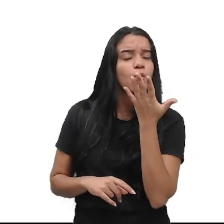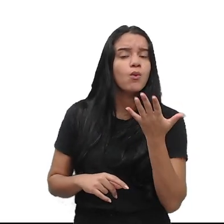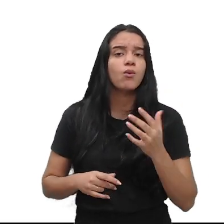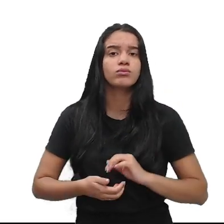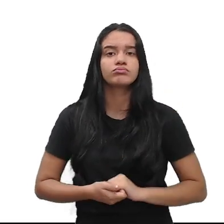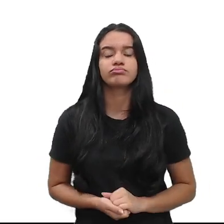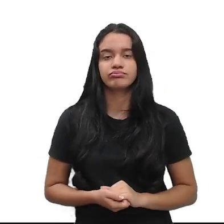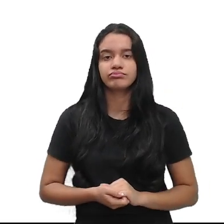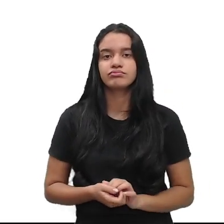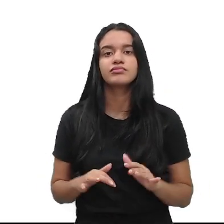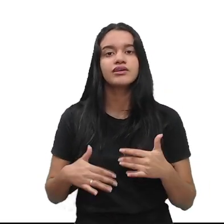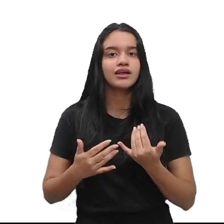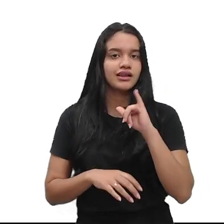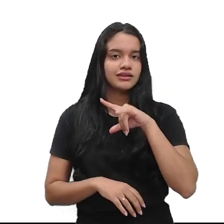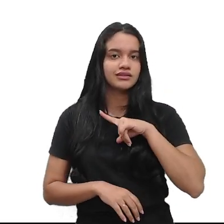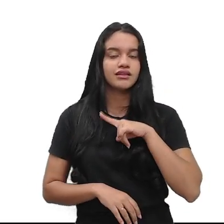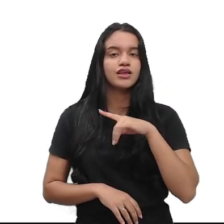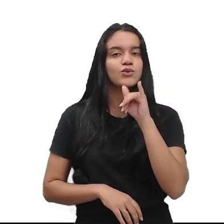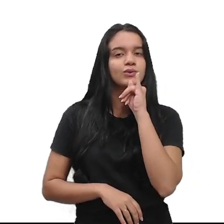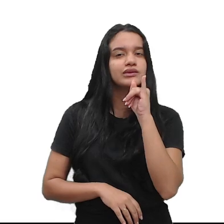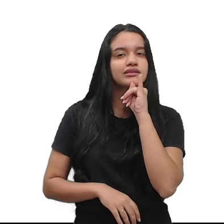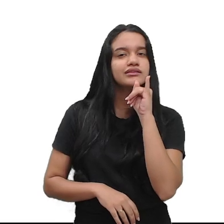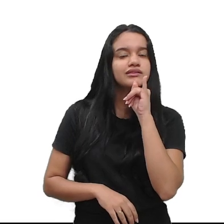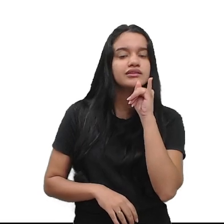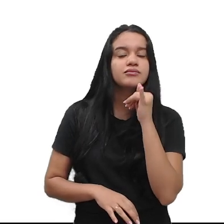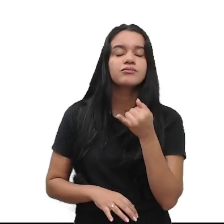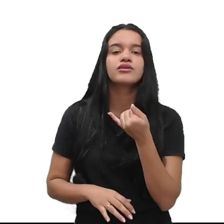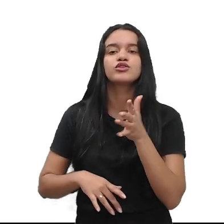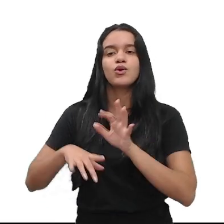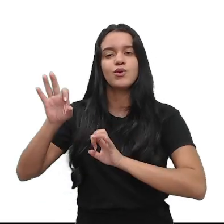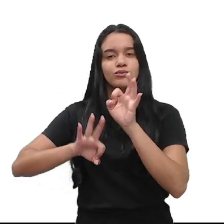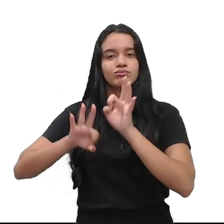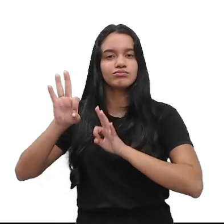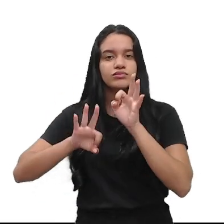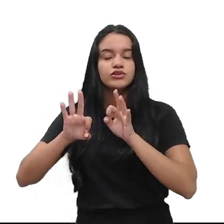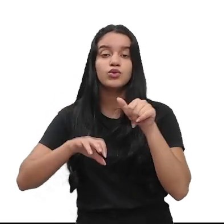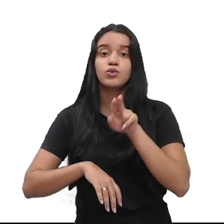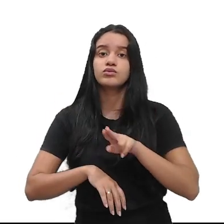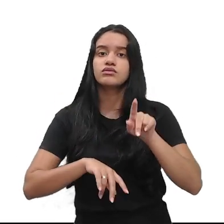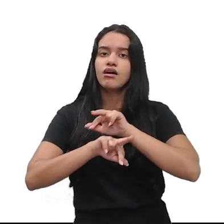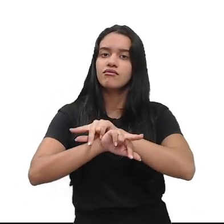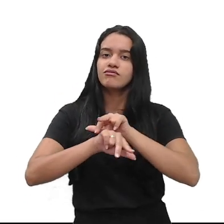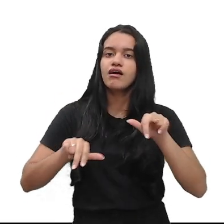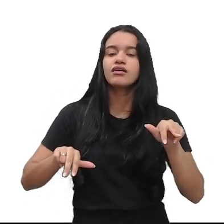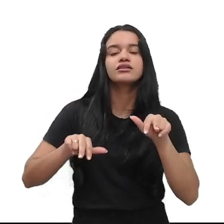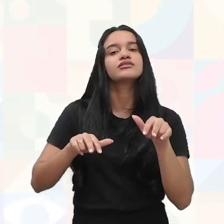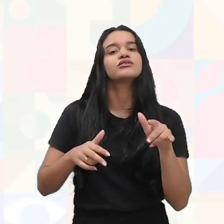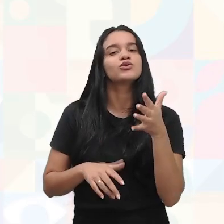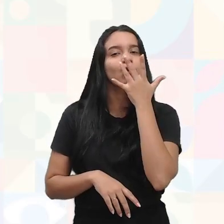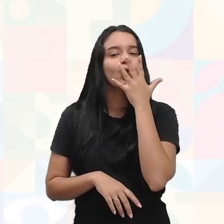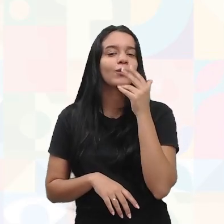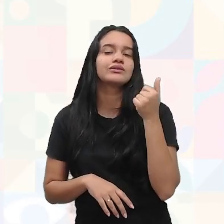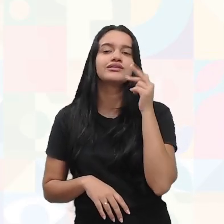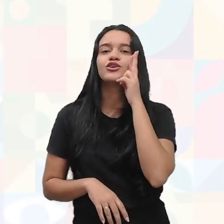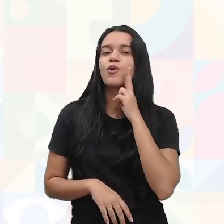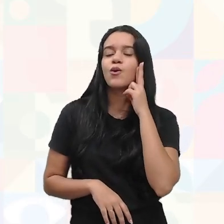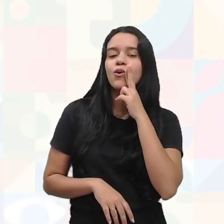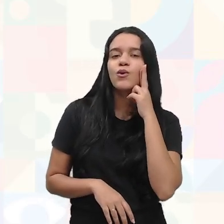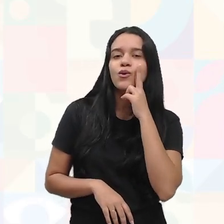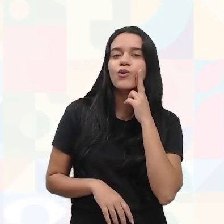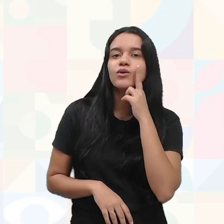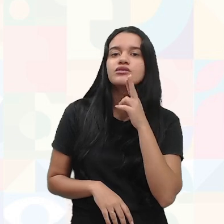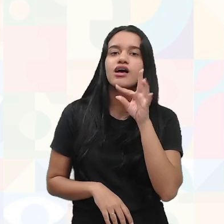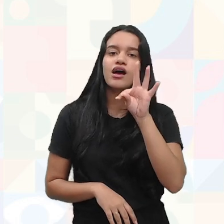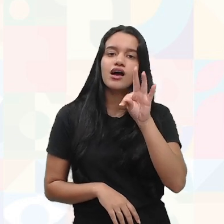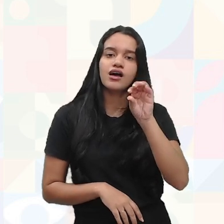público. Aí a gente tem um exemplo de organização de um feed, né, que usa vários tons de rosa, de lilás, e que eles são tons que